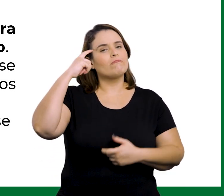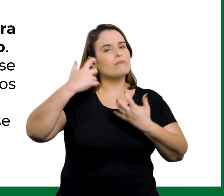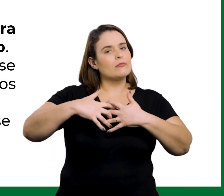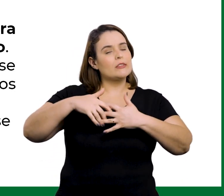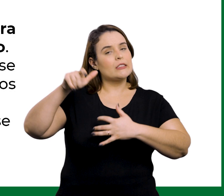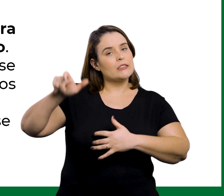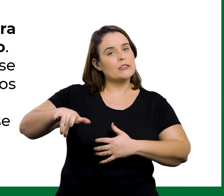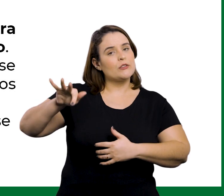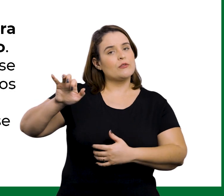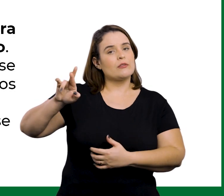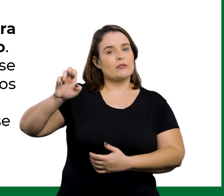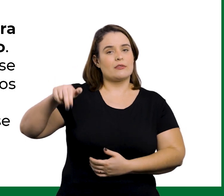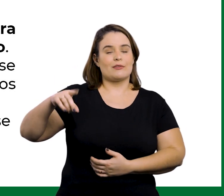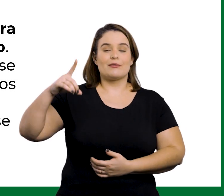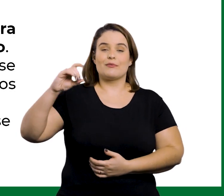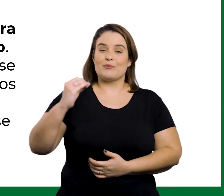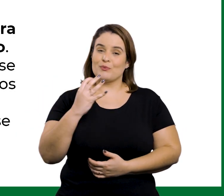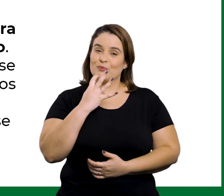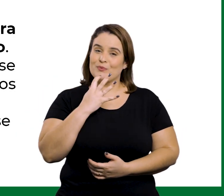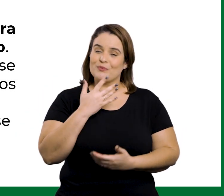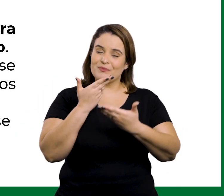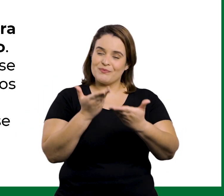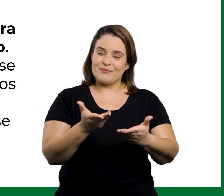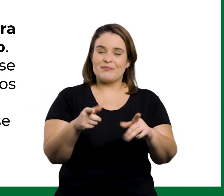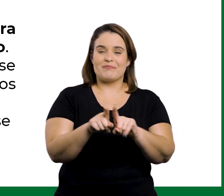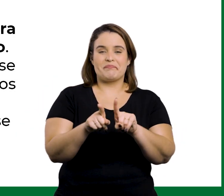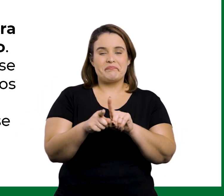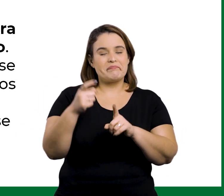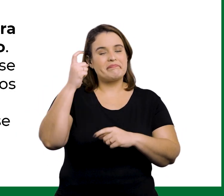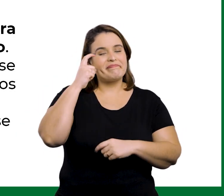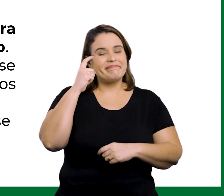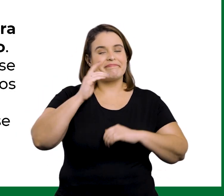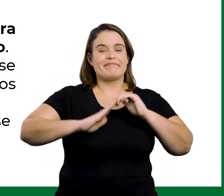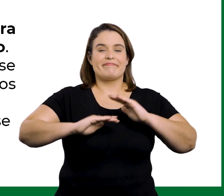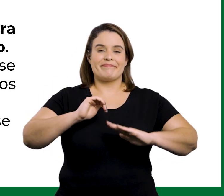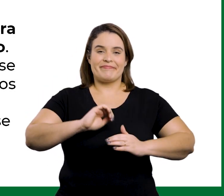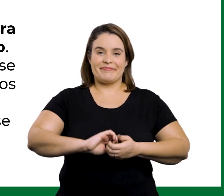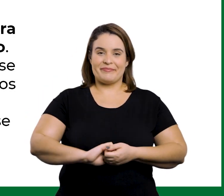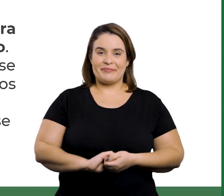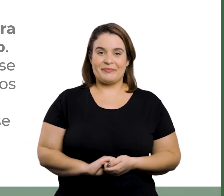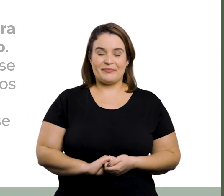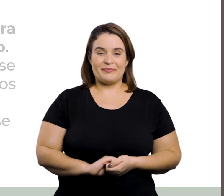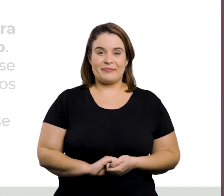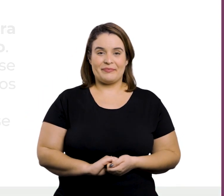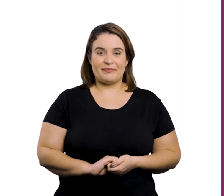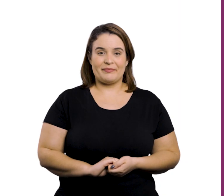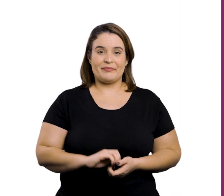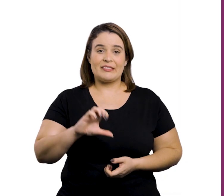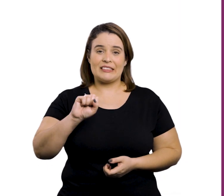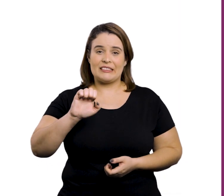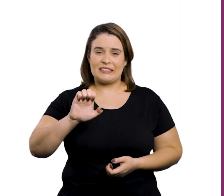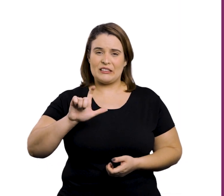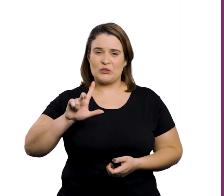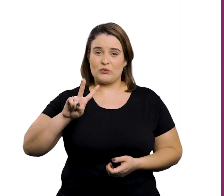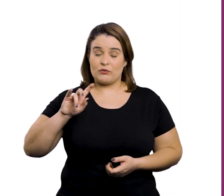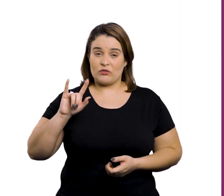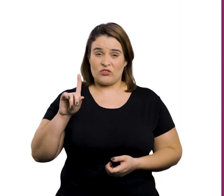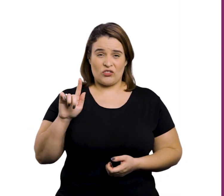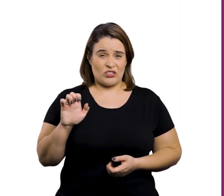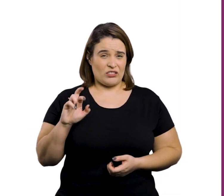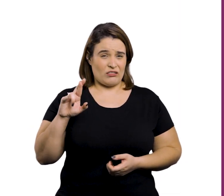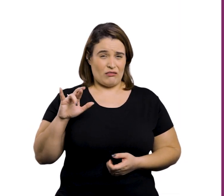da reflexão de Fernando para seu conhecimento e para dar base para suas atividades. Selvageria